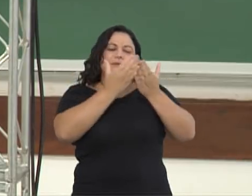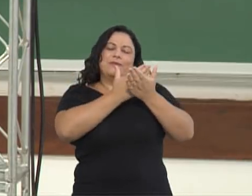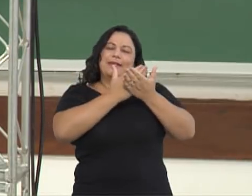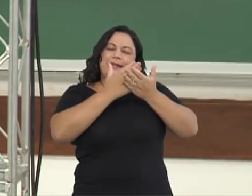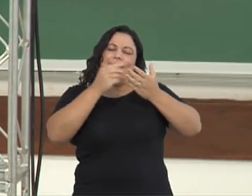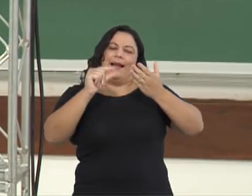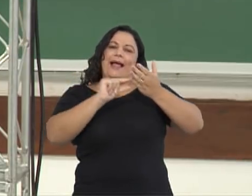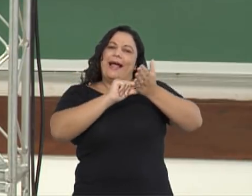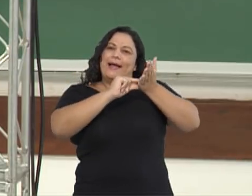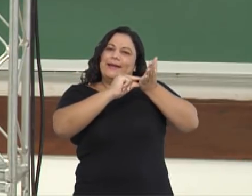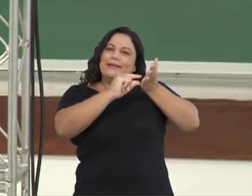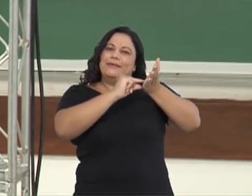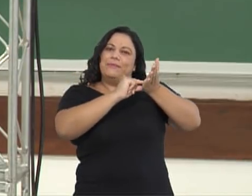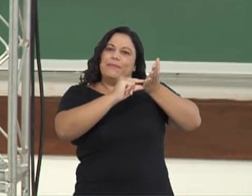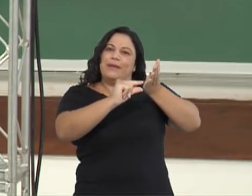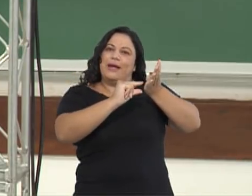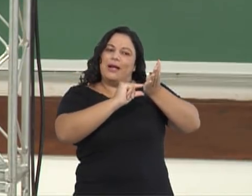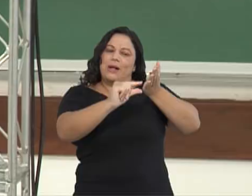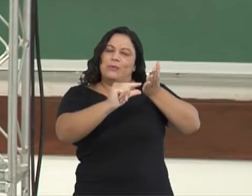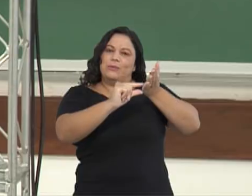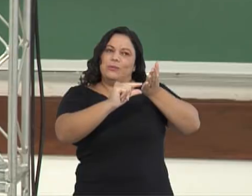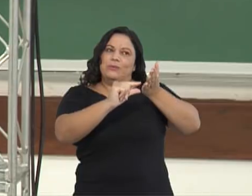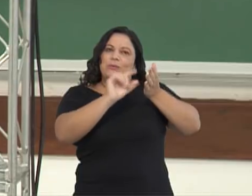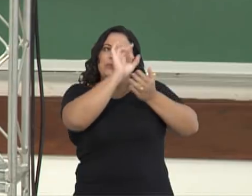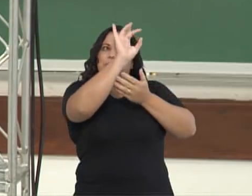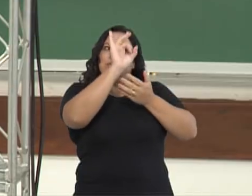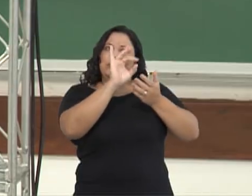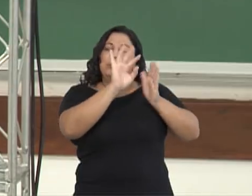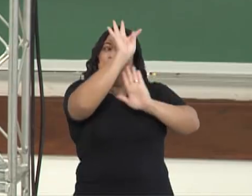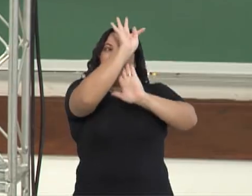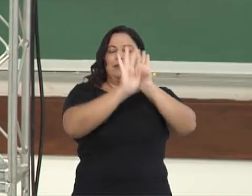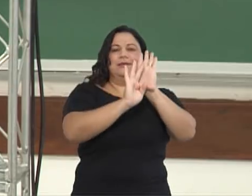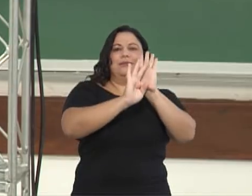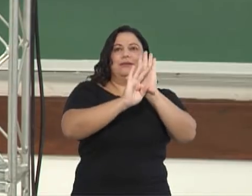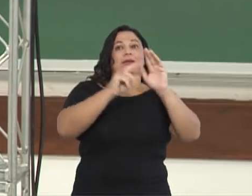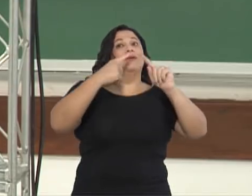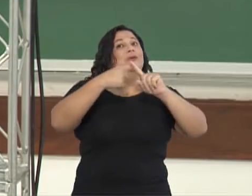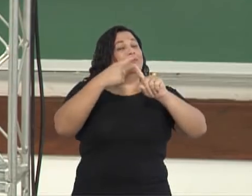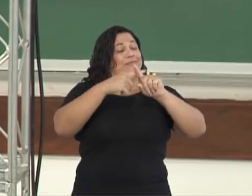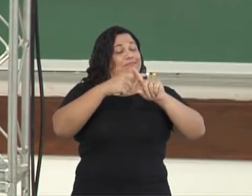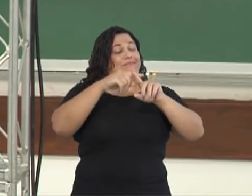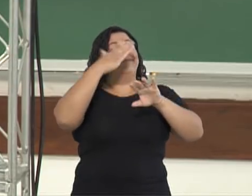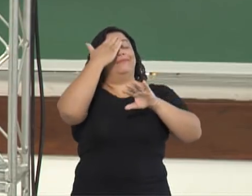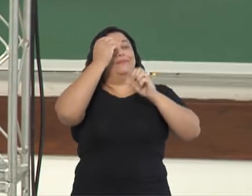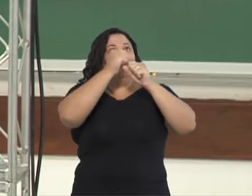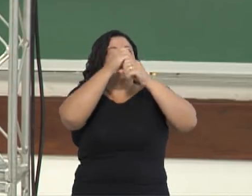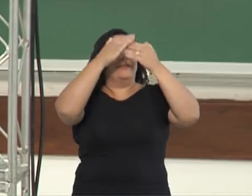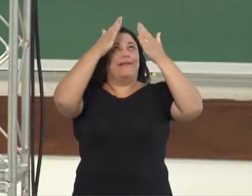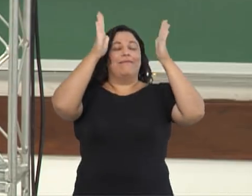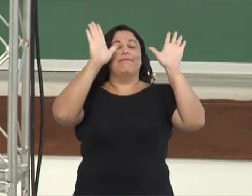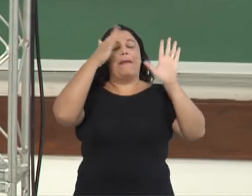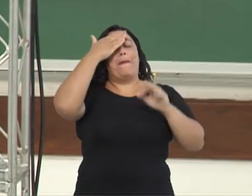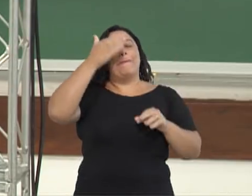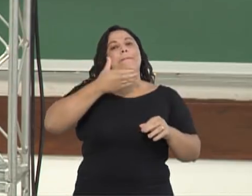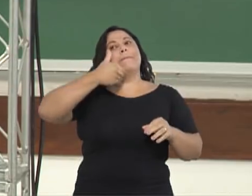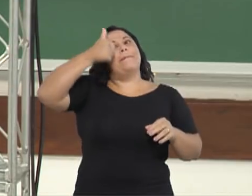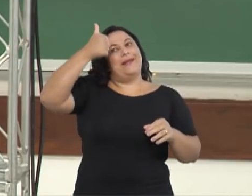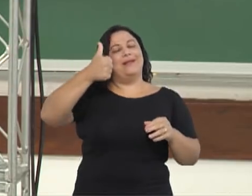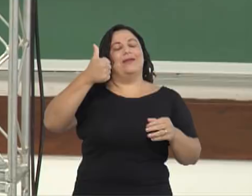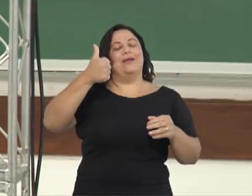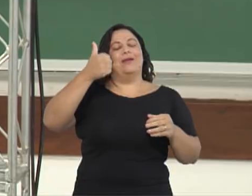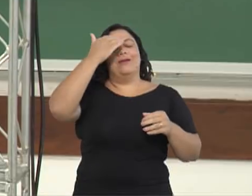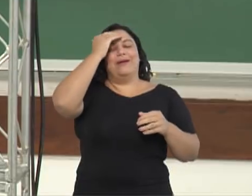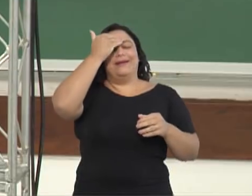cada texto, porque às vezes isso é bem importante e também nos ajuda a compreender sobre o que nós estamos trabalhando,